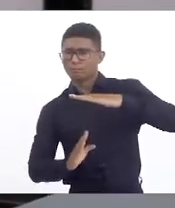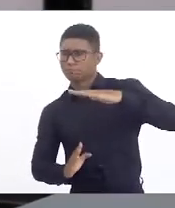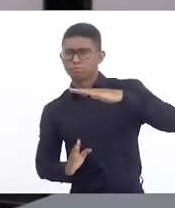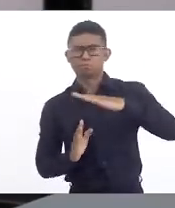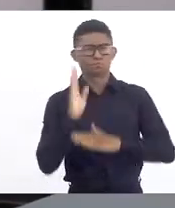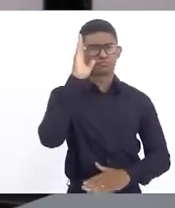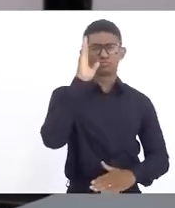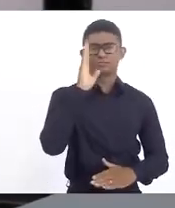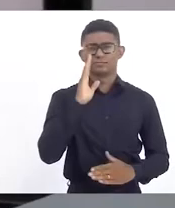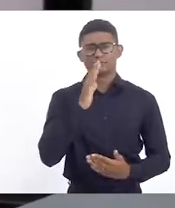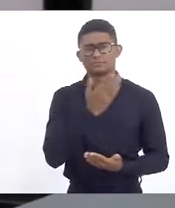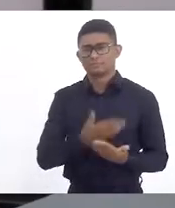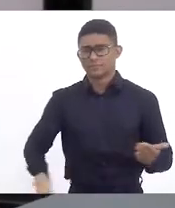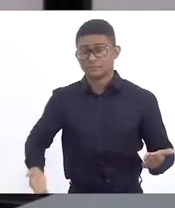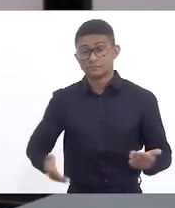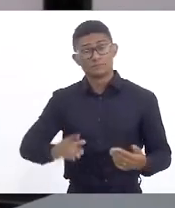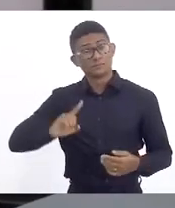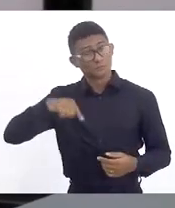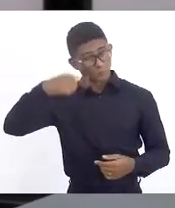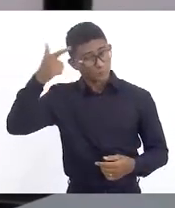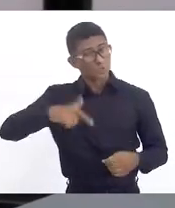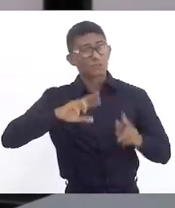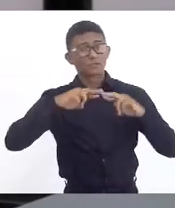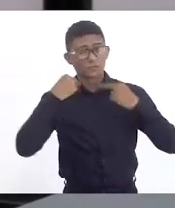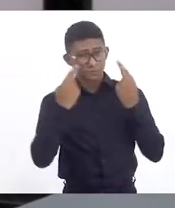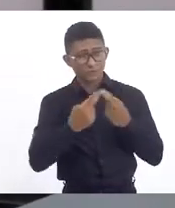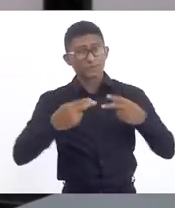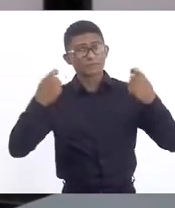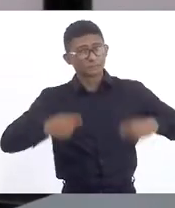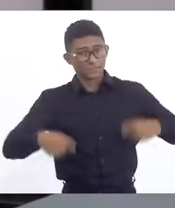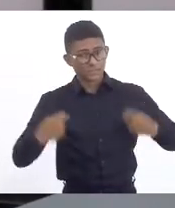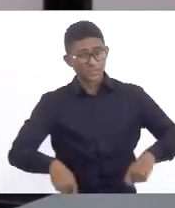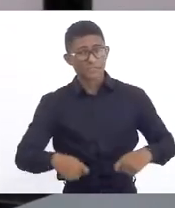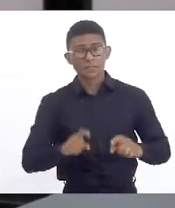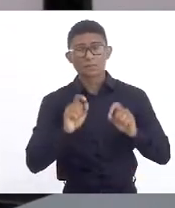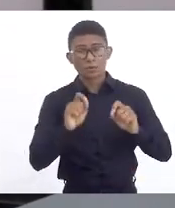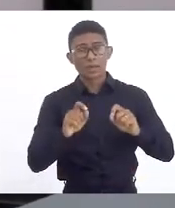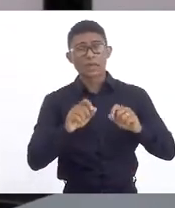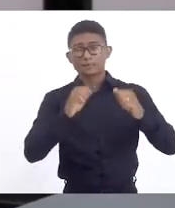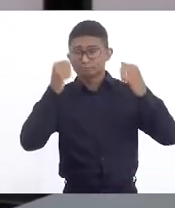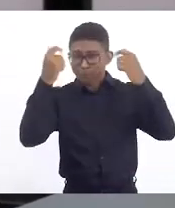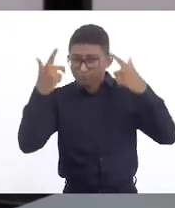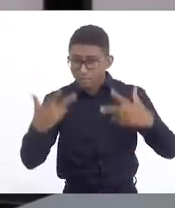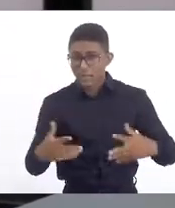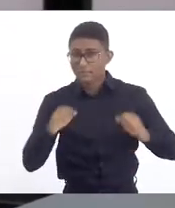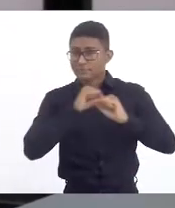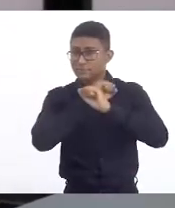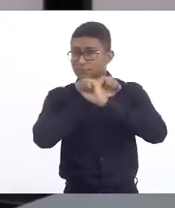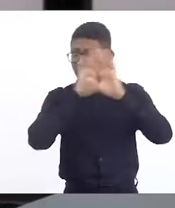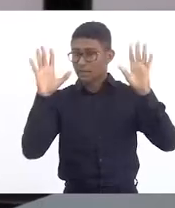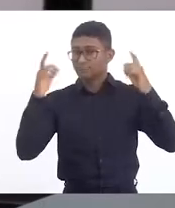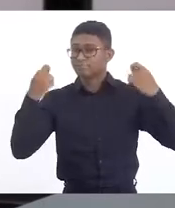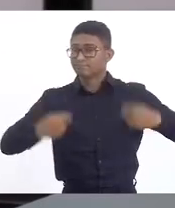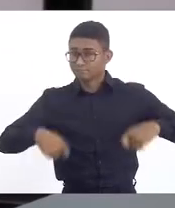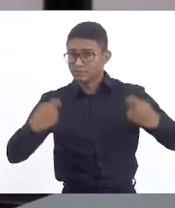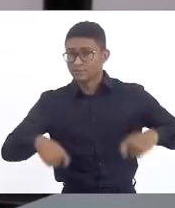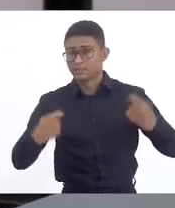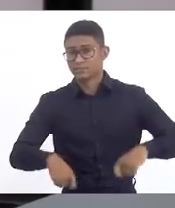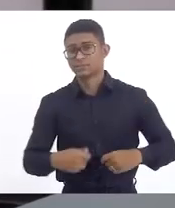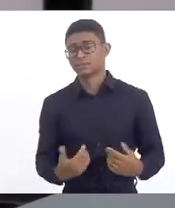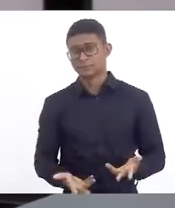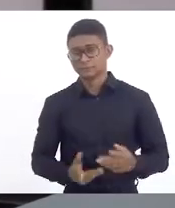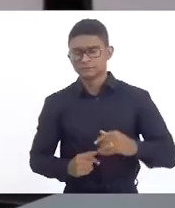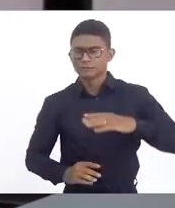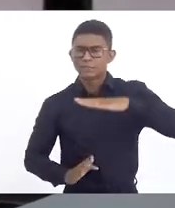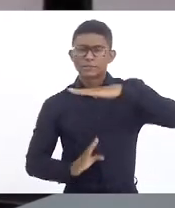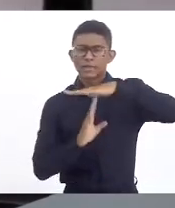dar conhecimento e discutir, né, a todos esse novo conceito que está no regime de recuperação fiscal, que é o teto de gasto.